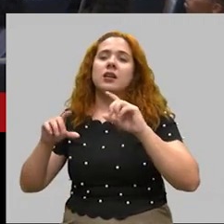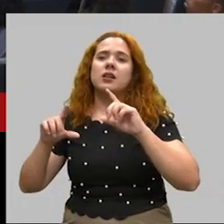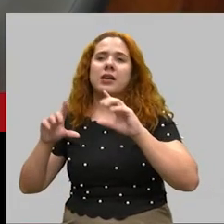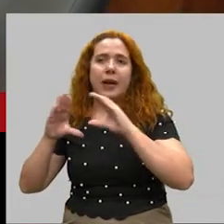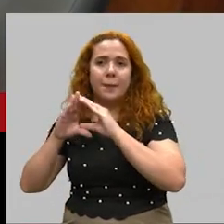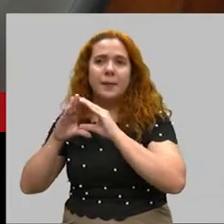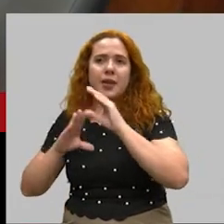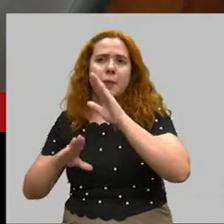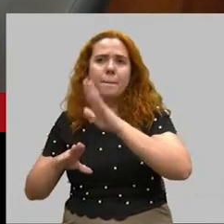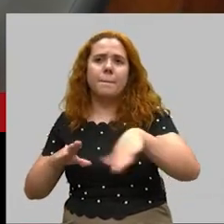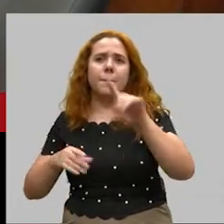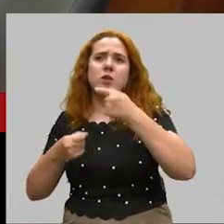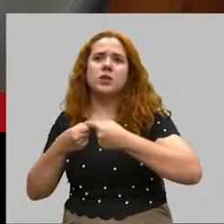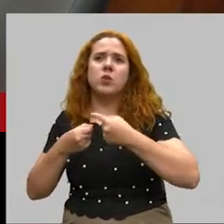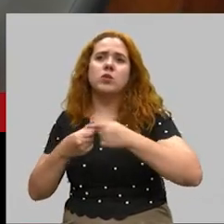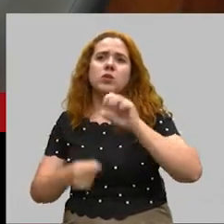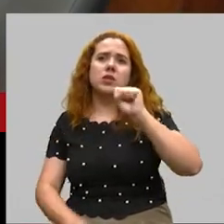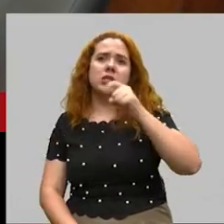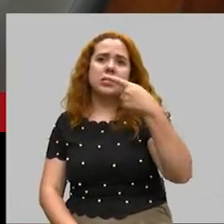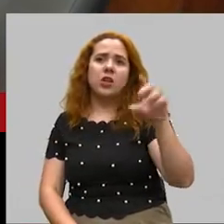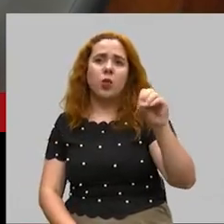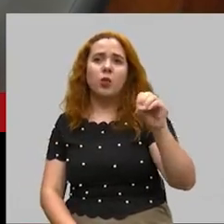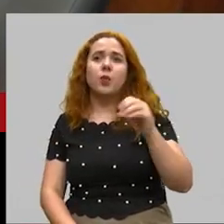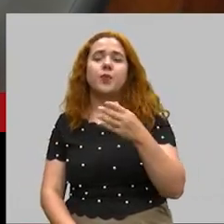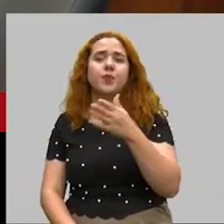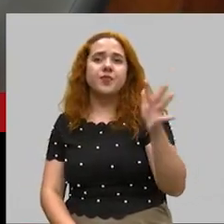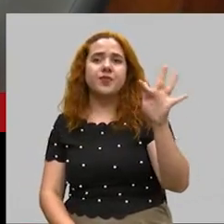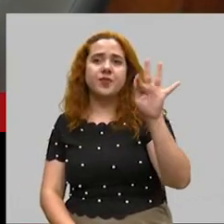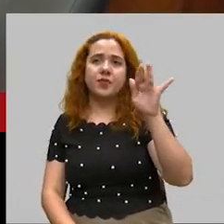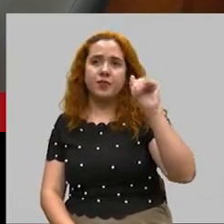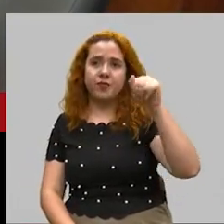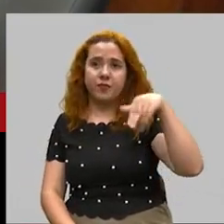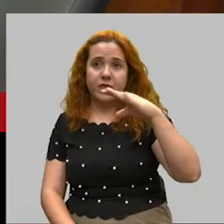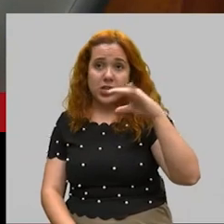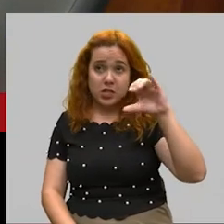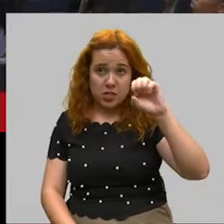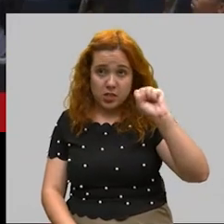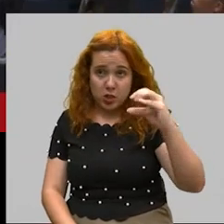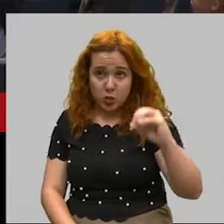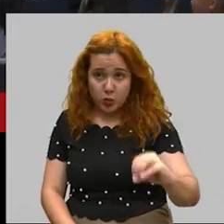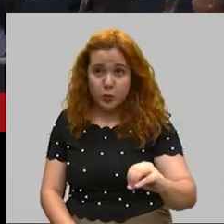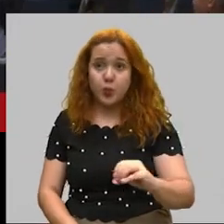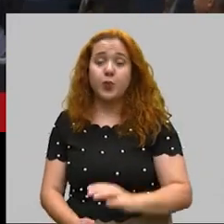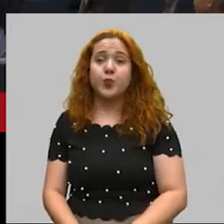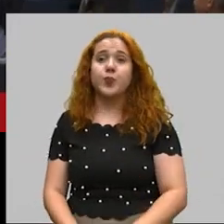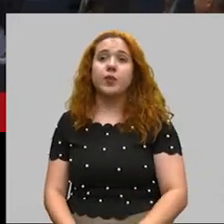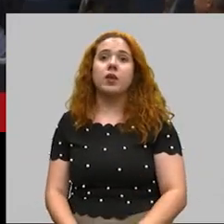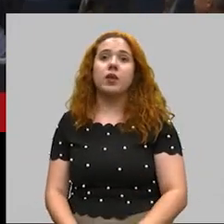Francisco seja bemind que B que